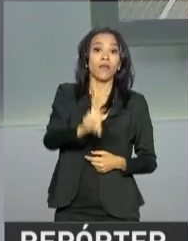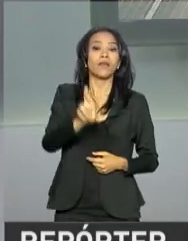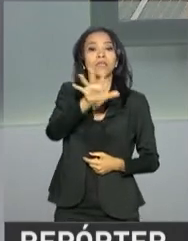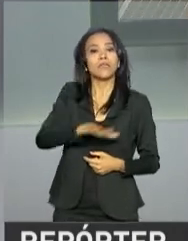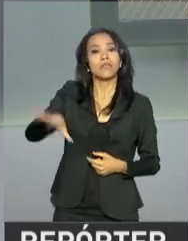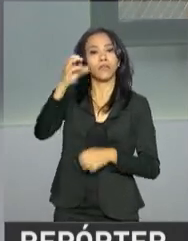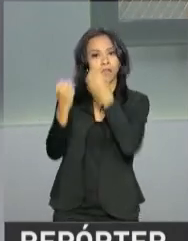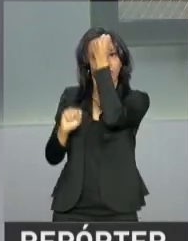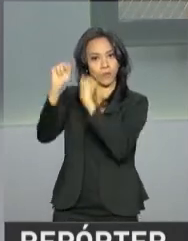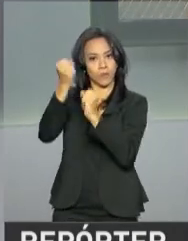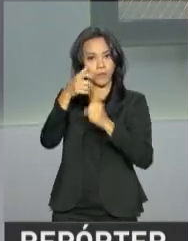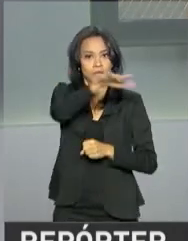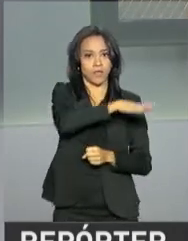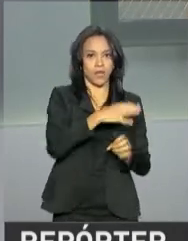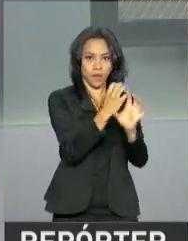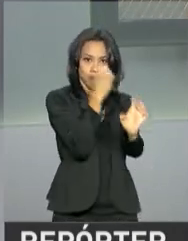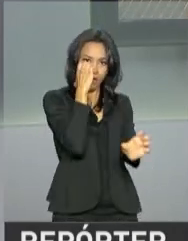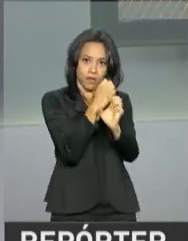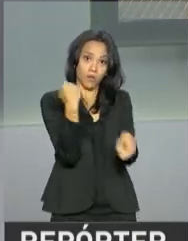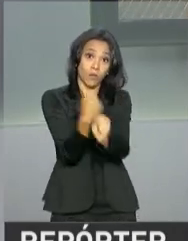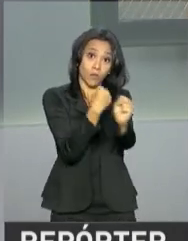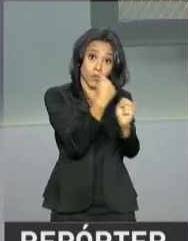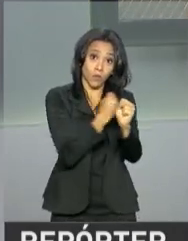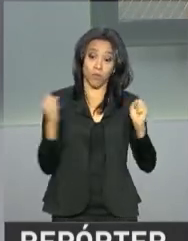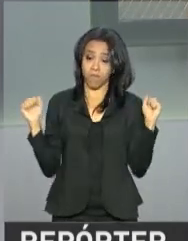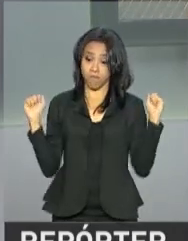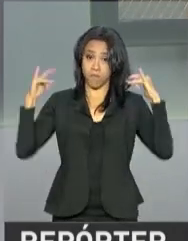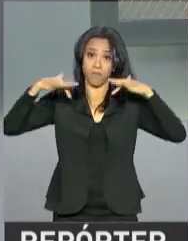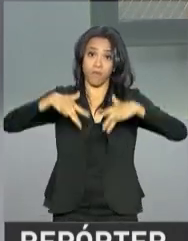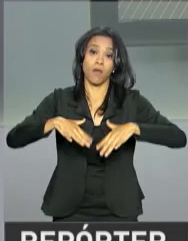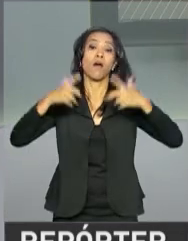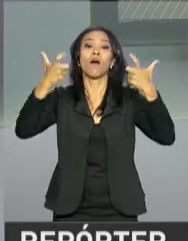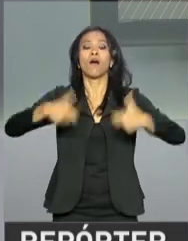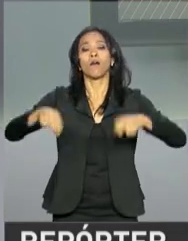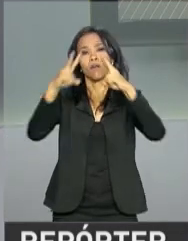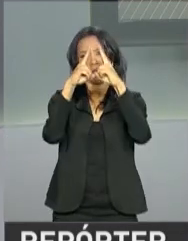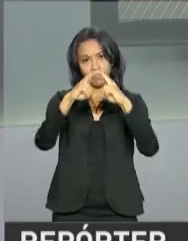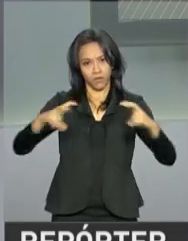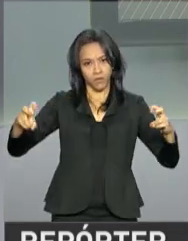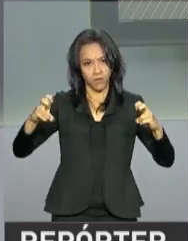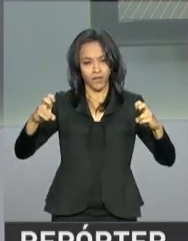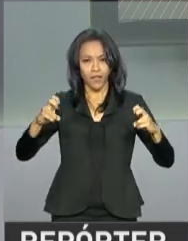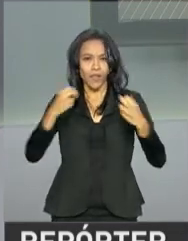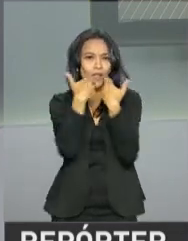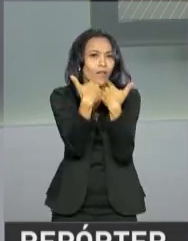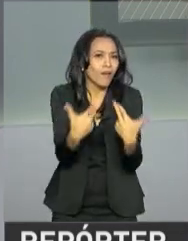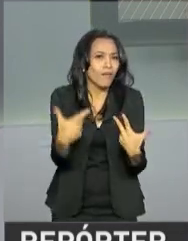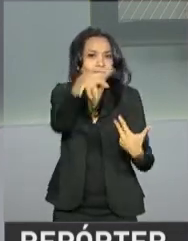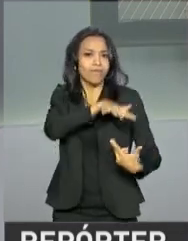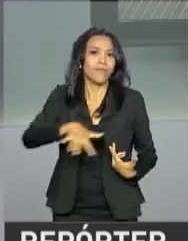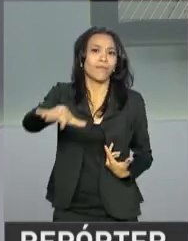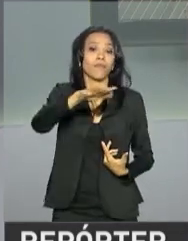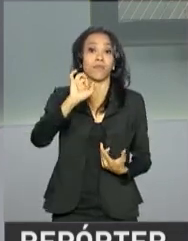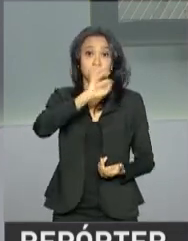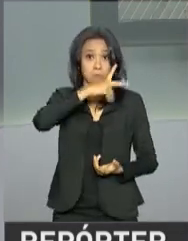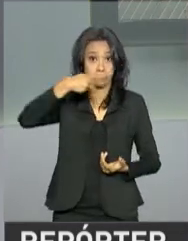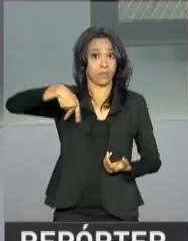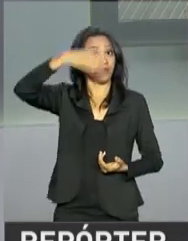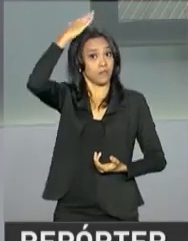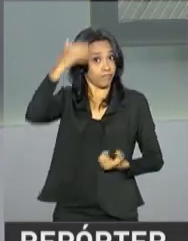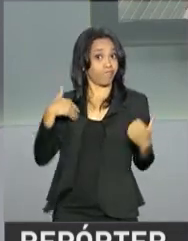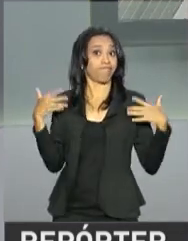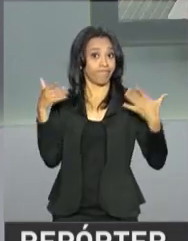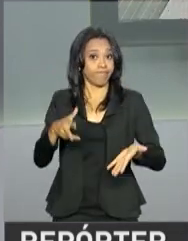construção estão reunidos em florianópolis para discutir ações de inovação no setor o presidente michel temer participou da abertura